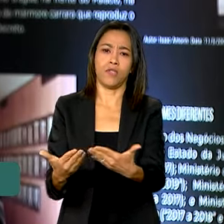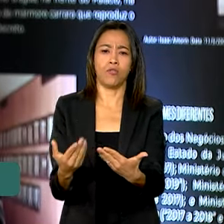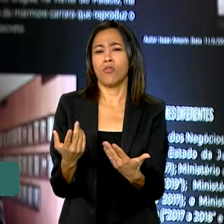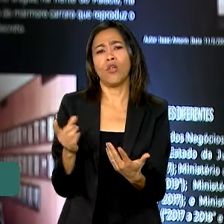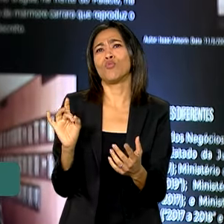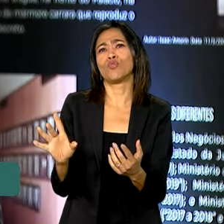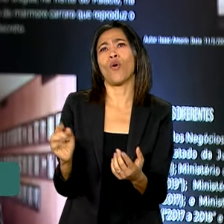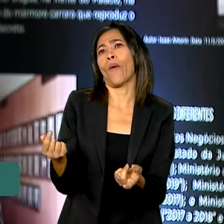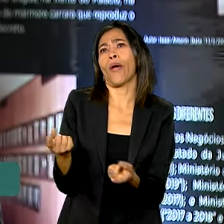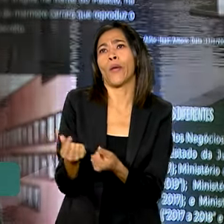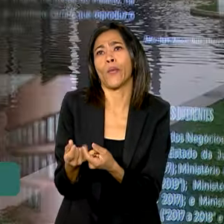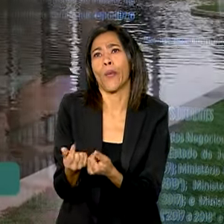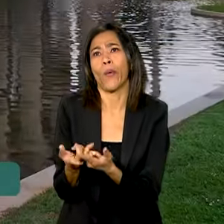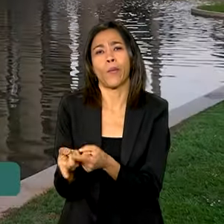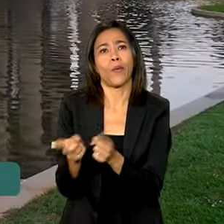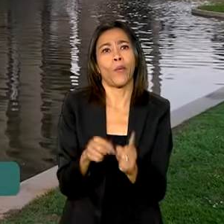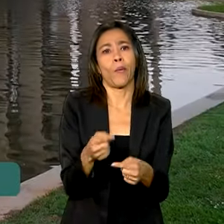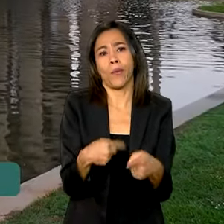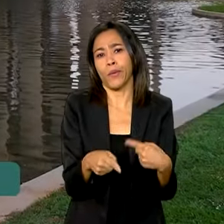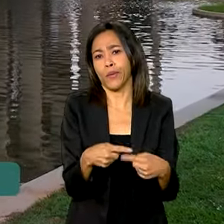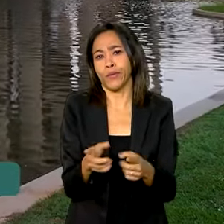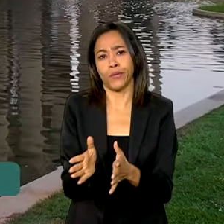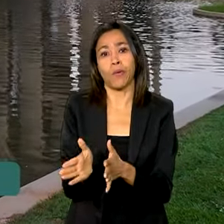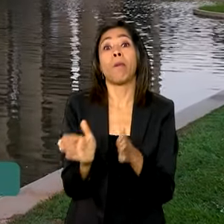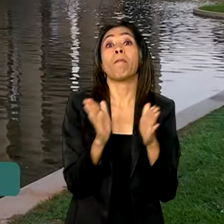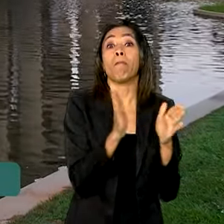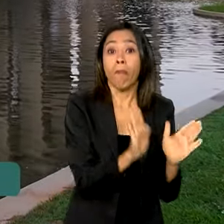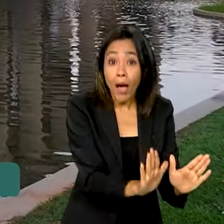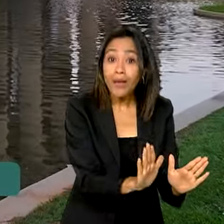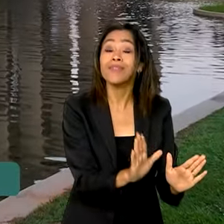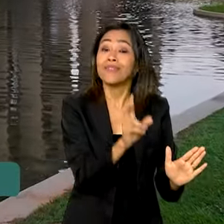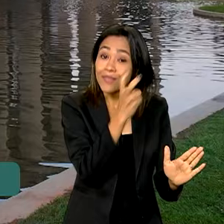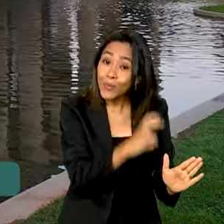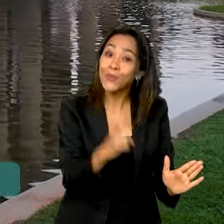econômico, social e político, mas, sobretudo, também